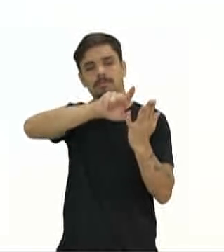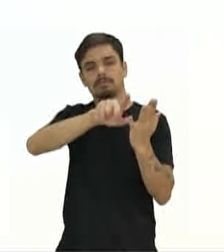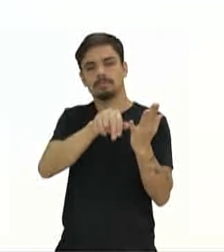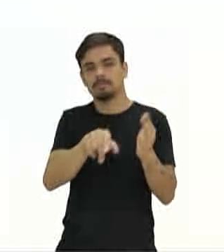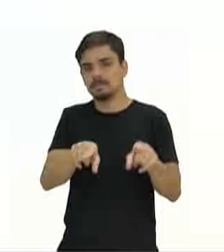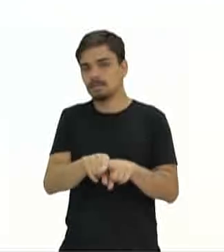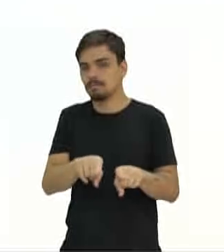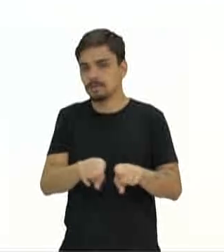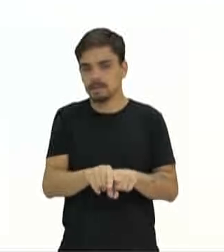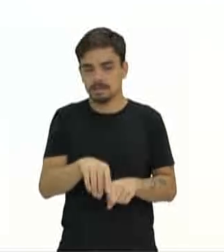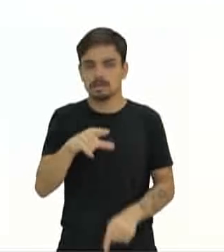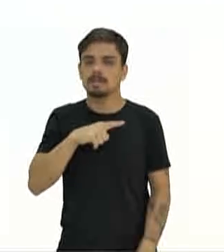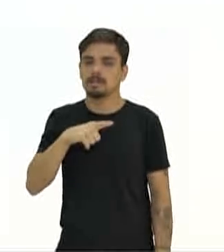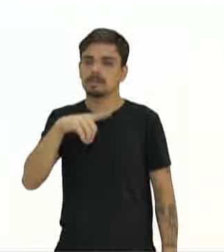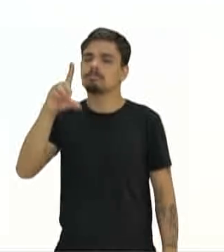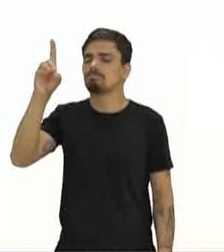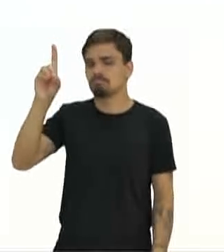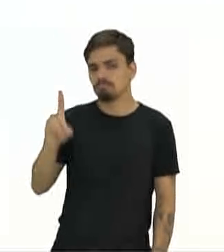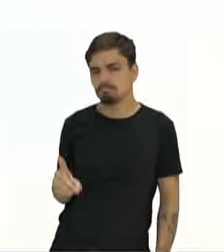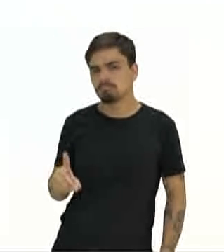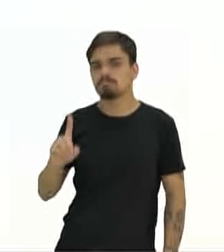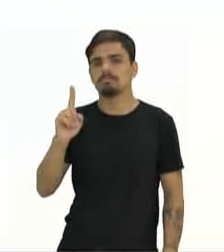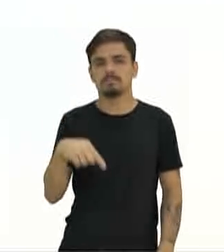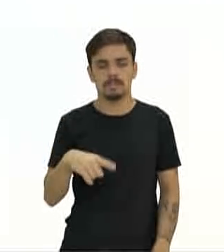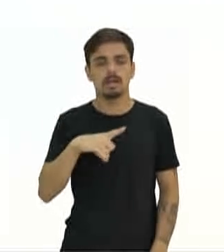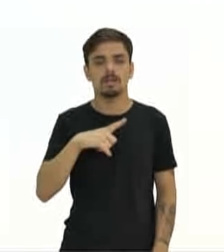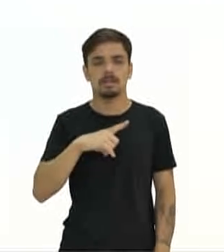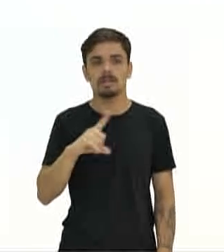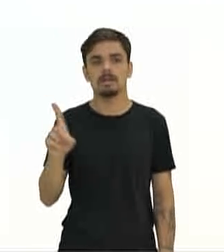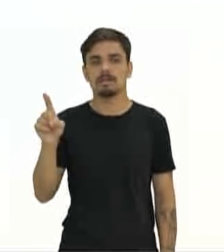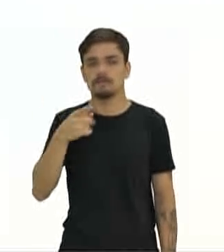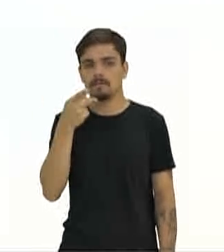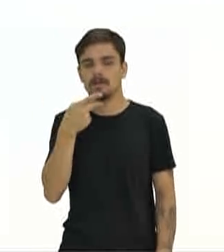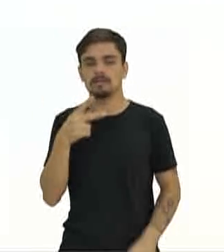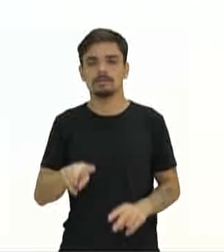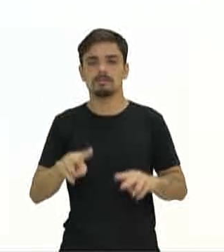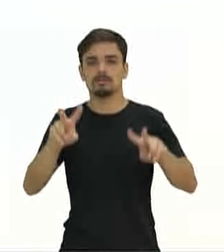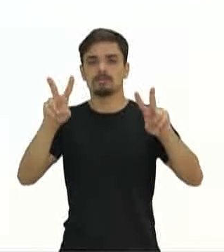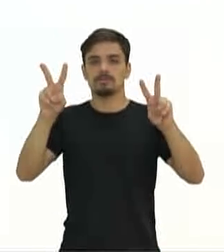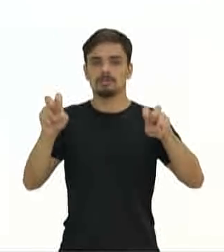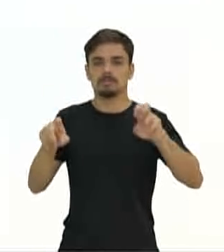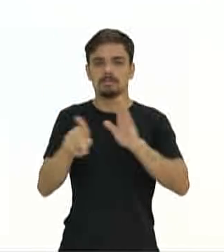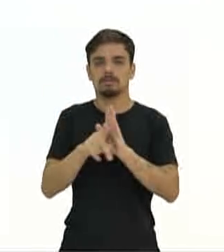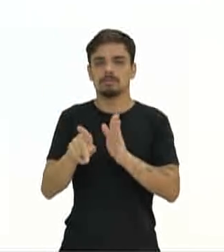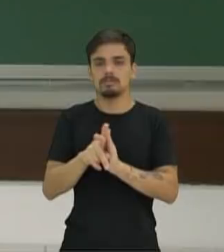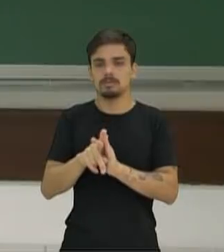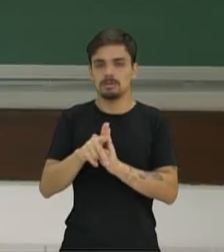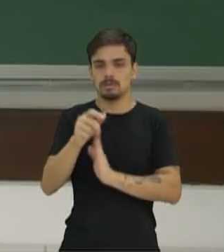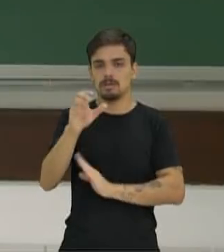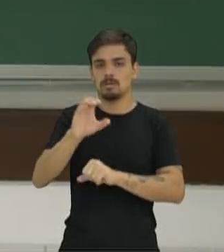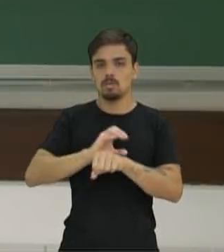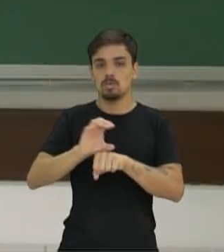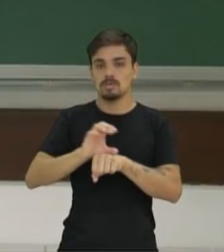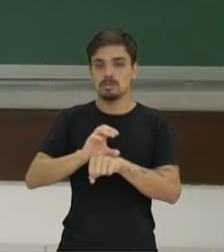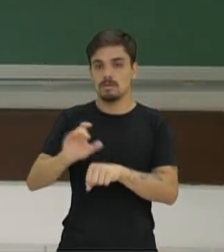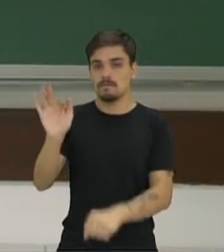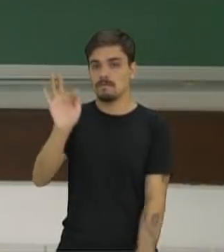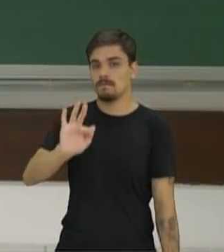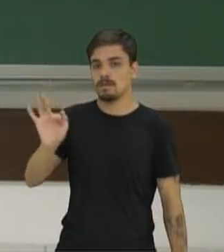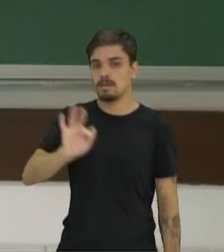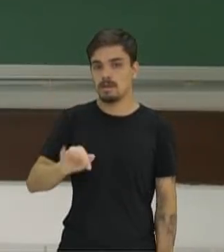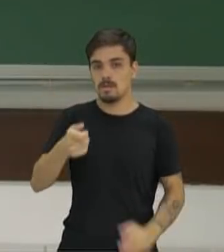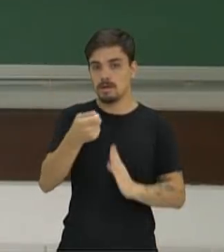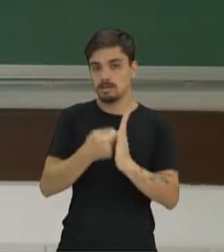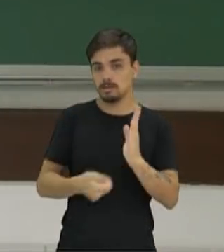gente tem esse direito, é o que diz aqui o nosso inciso lá da Constituição Federal, artigo